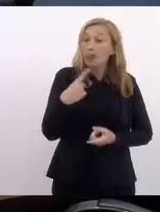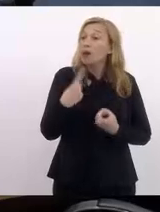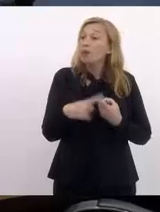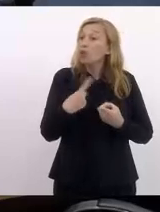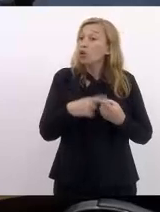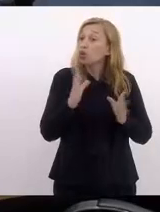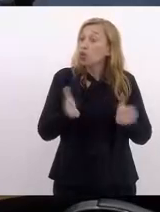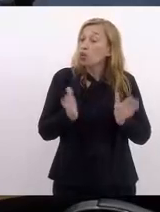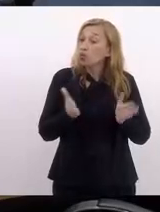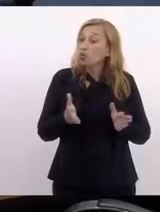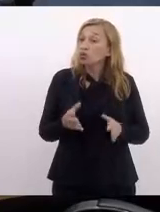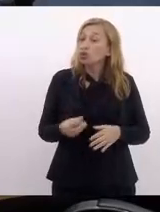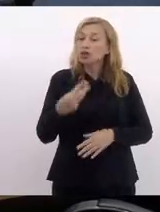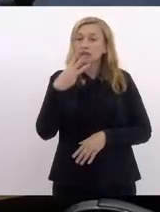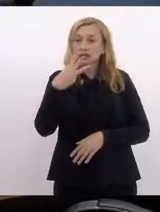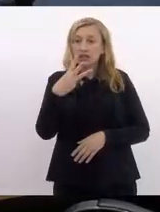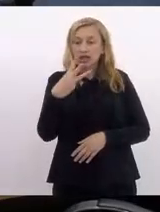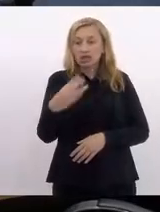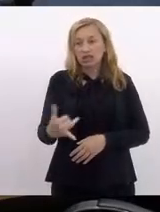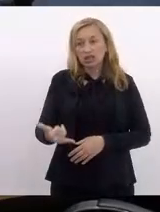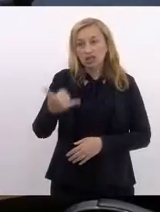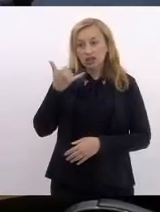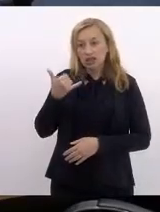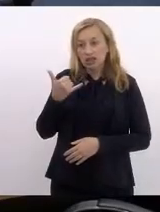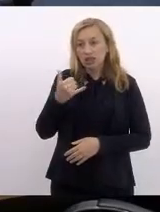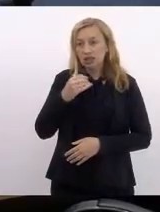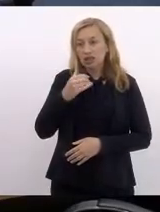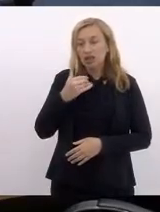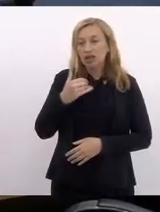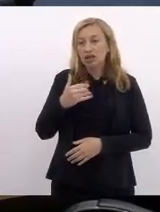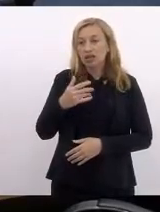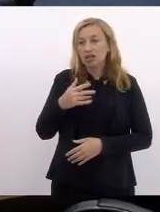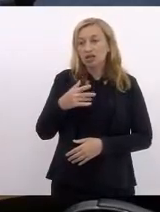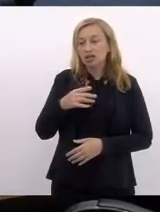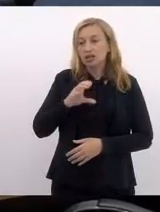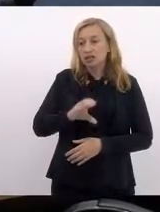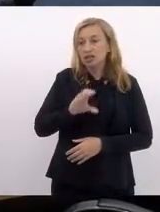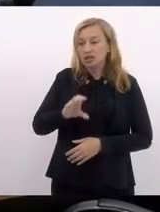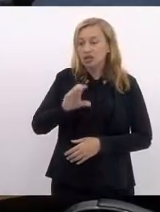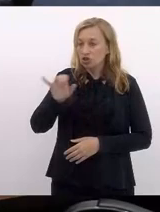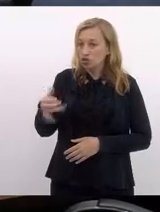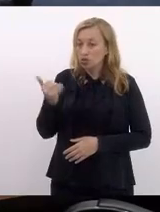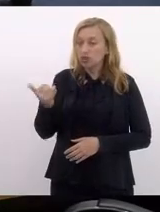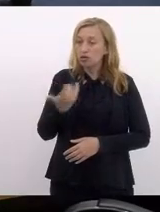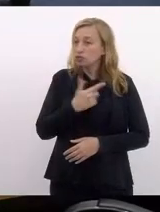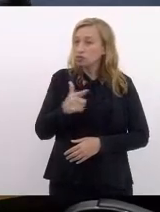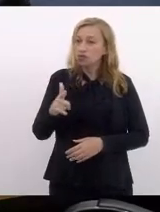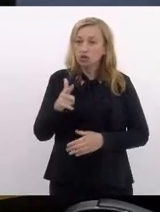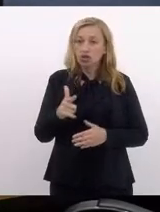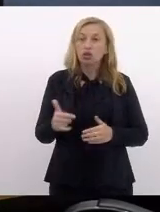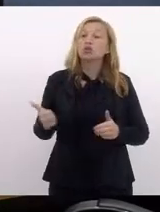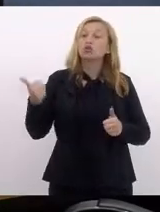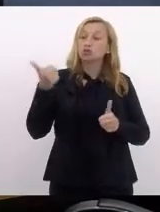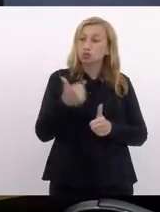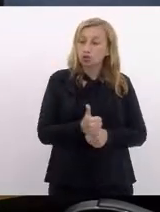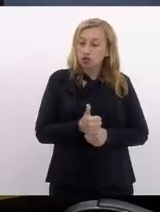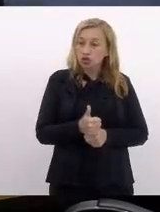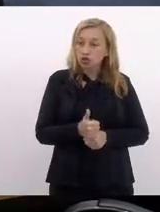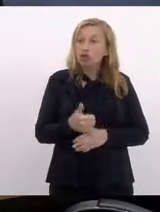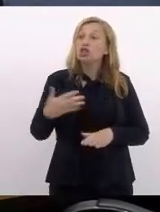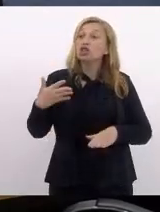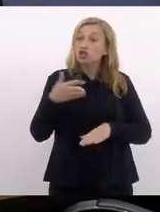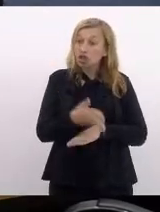porque hoje eu fiz três contatos com a ccj e é ccj não tinha indo substitutivo